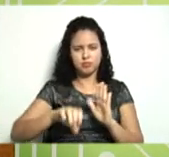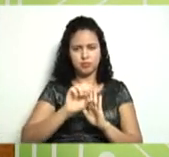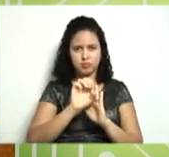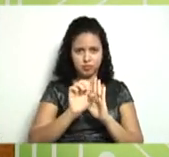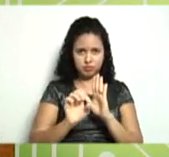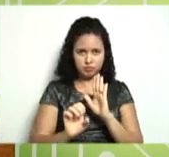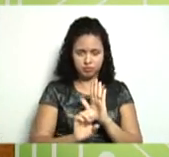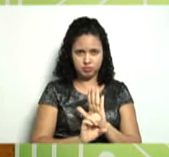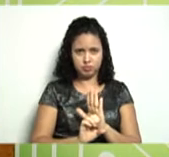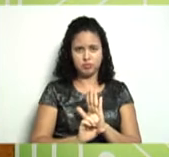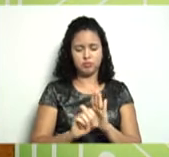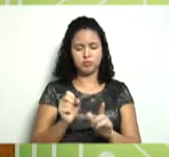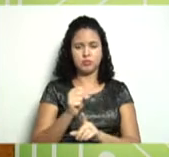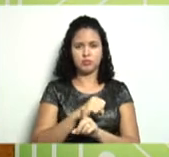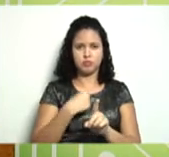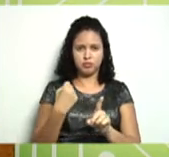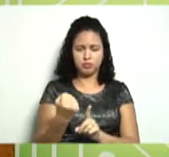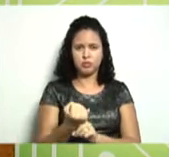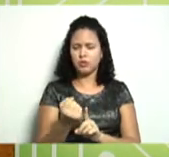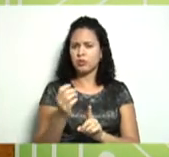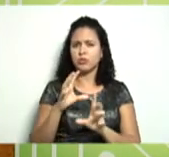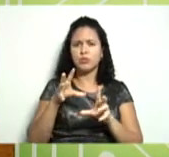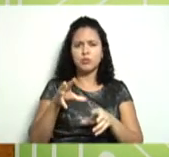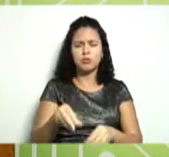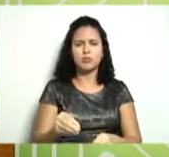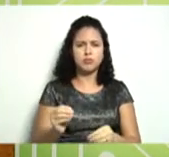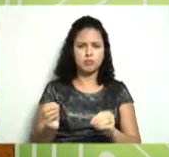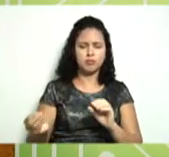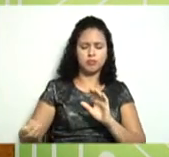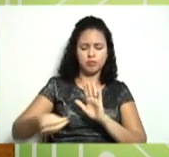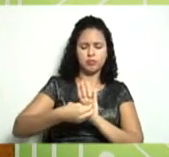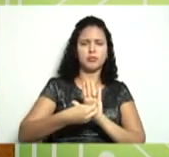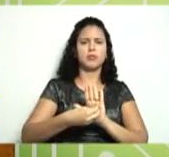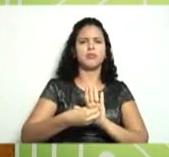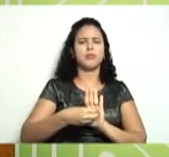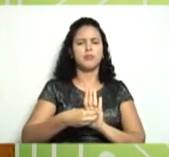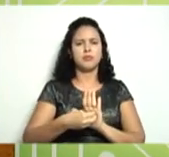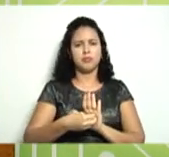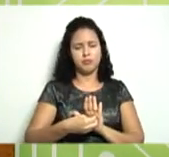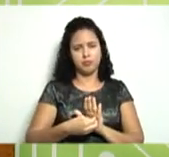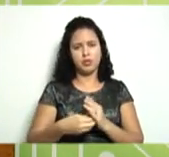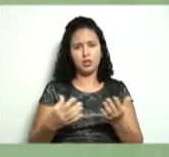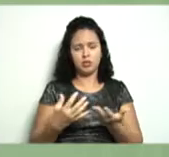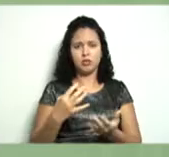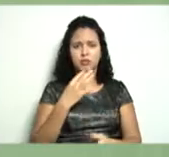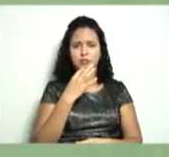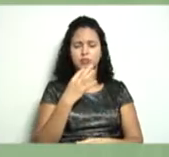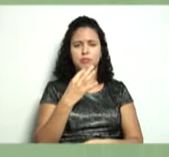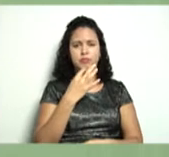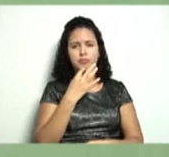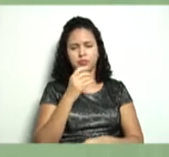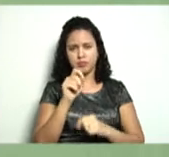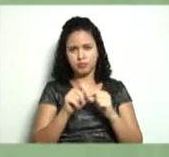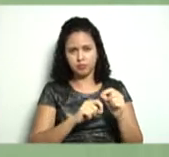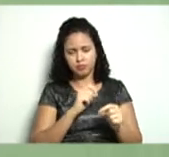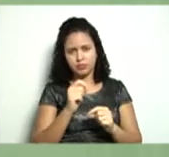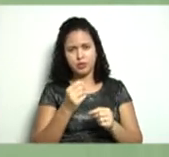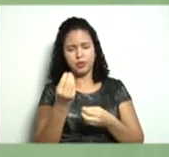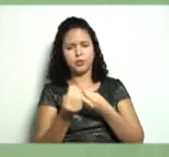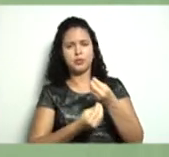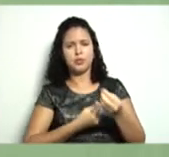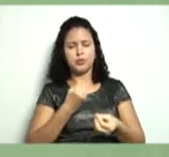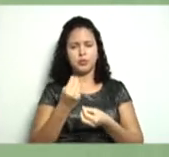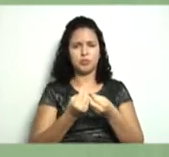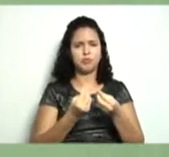chamado Estatuto Social que estarão todas essas informações. Vamos conhecer agora mais a sua